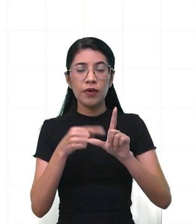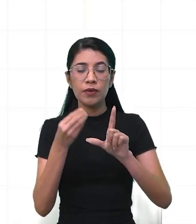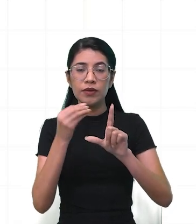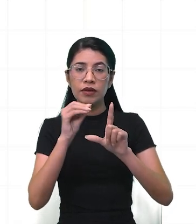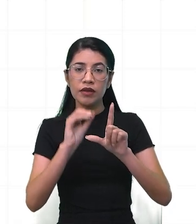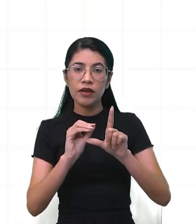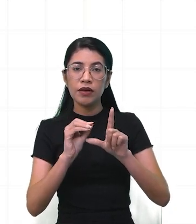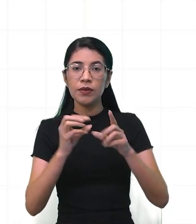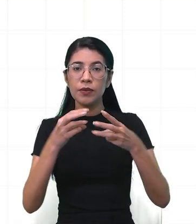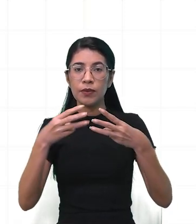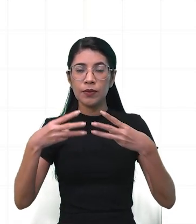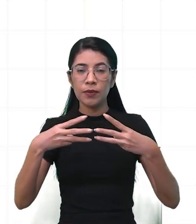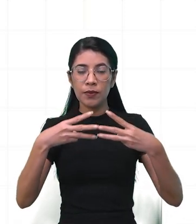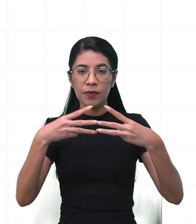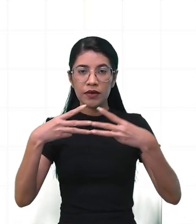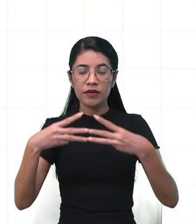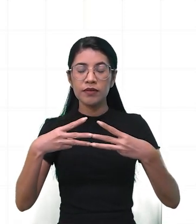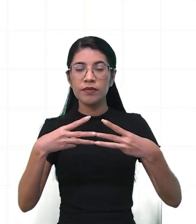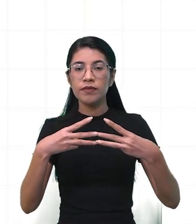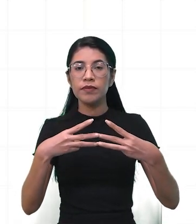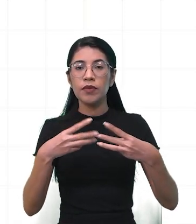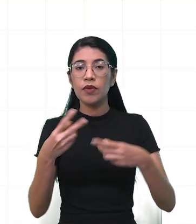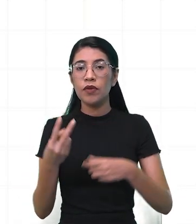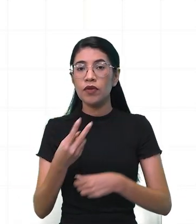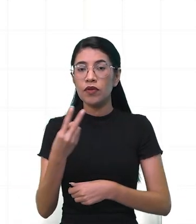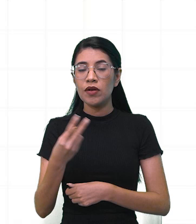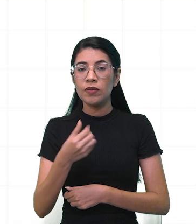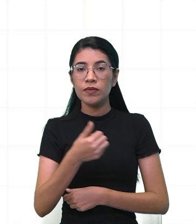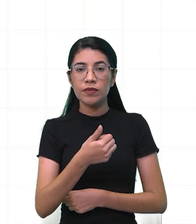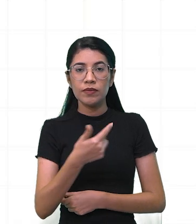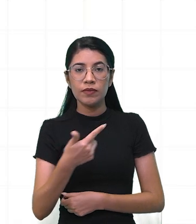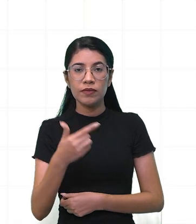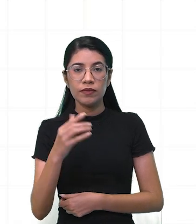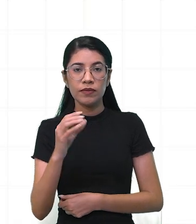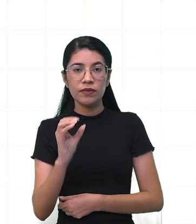um hexágono mede